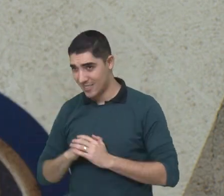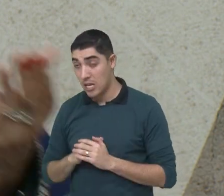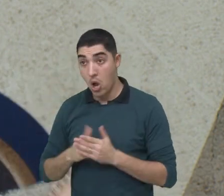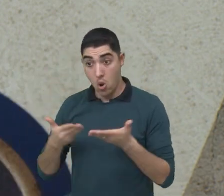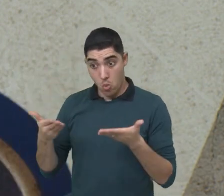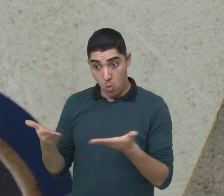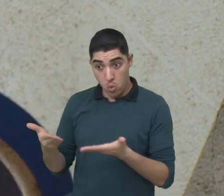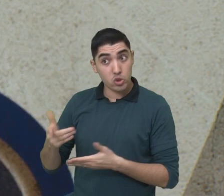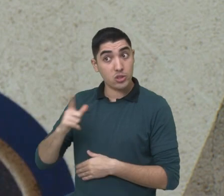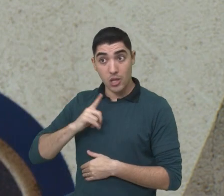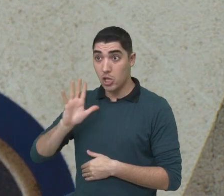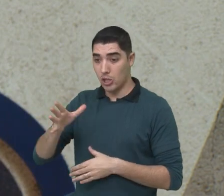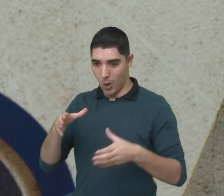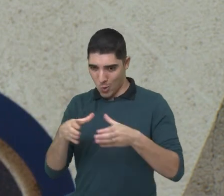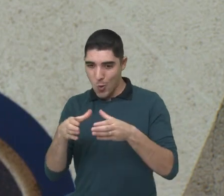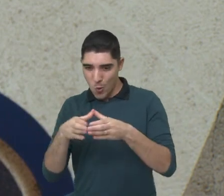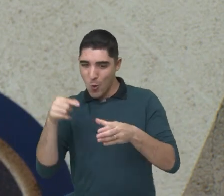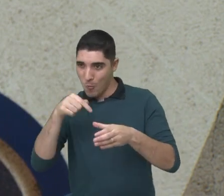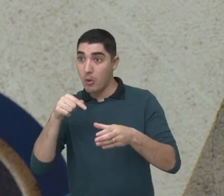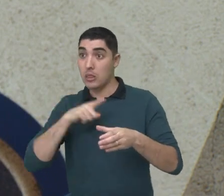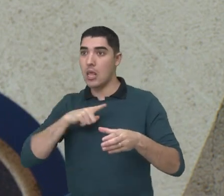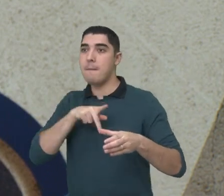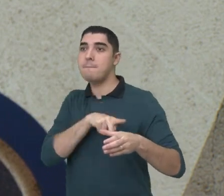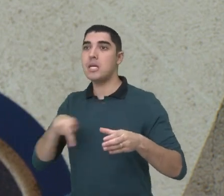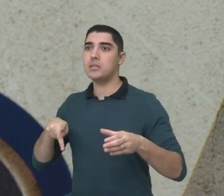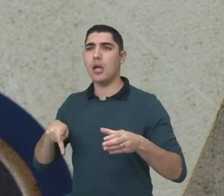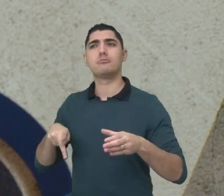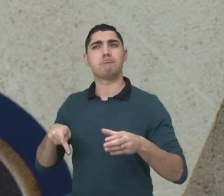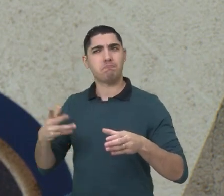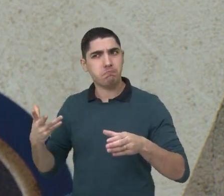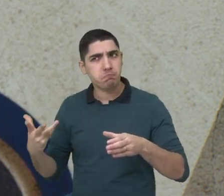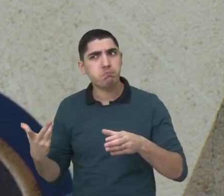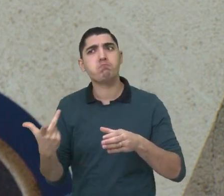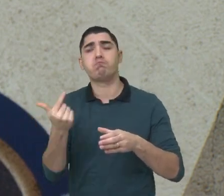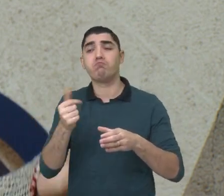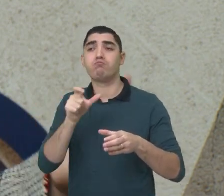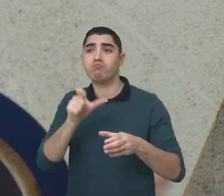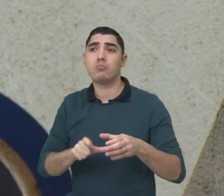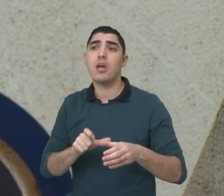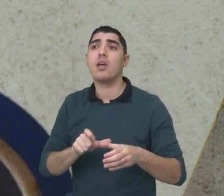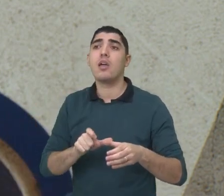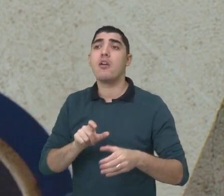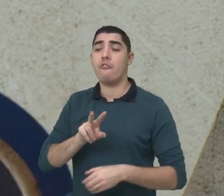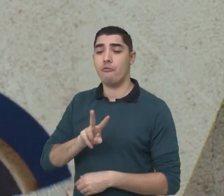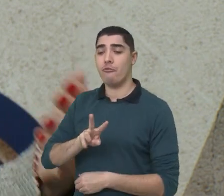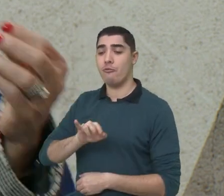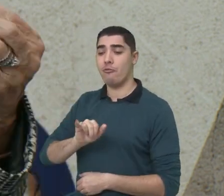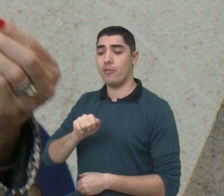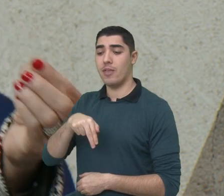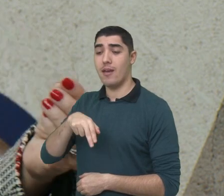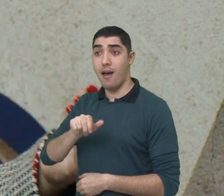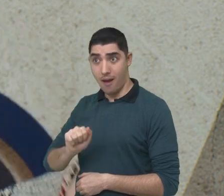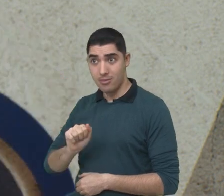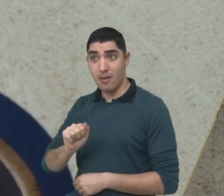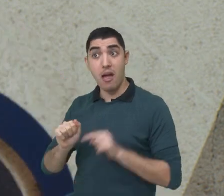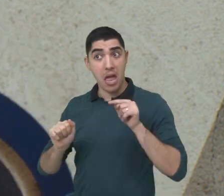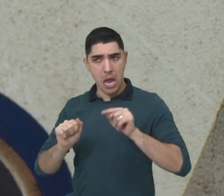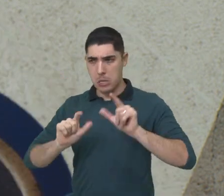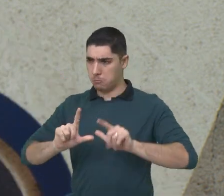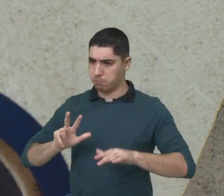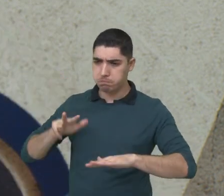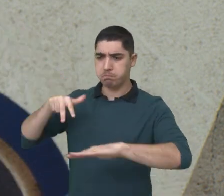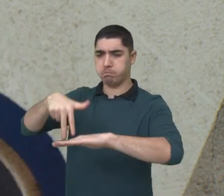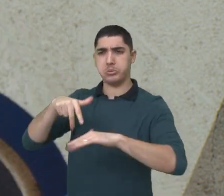imóveis. Hoje nós temos um presidente dentro do conselho muito atuante, que é o